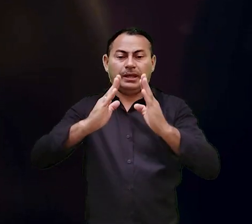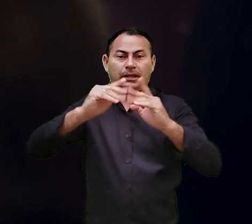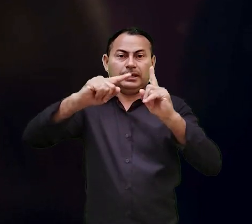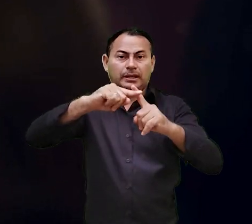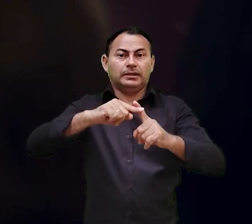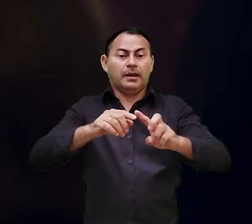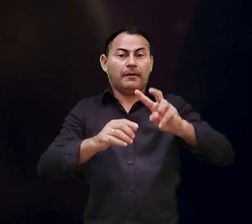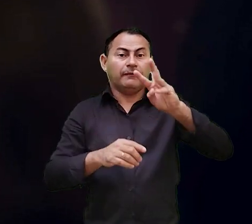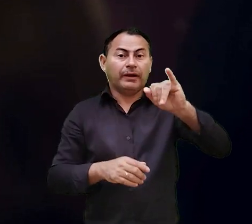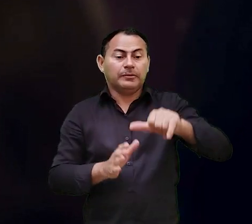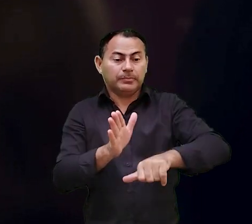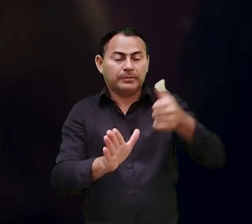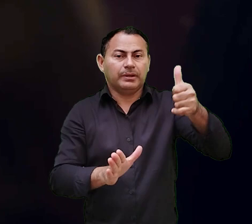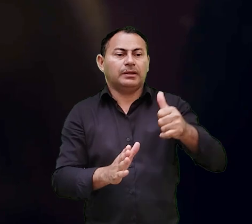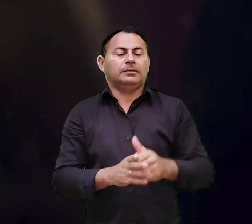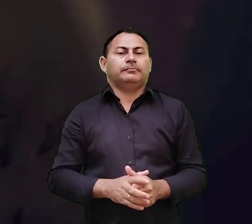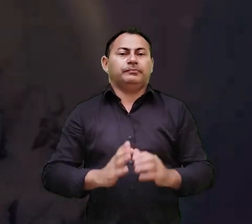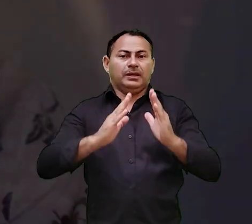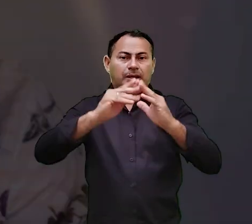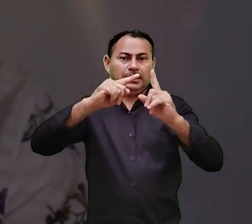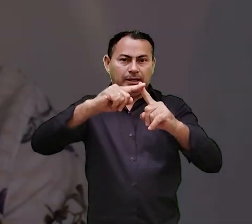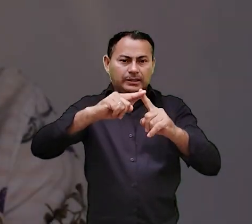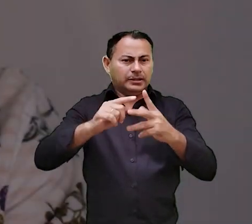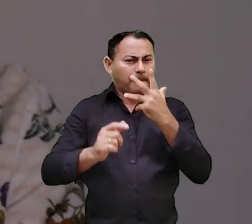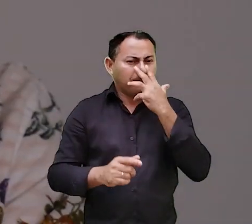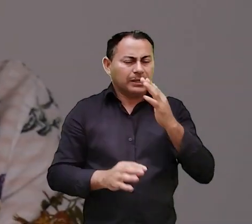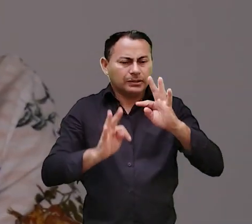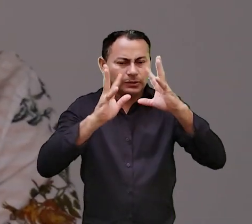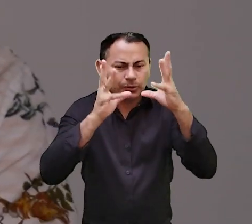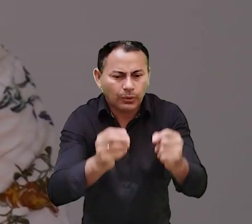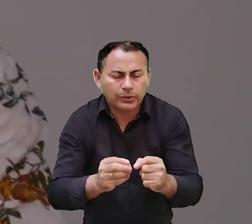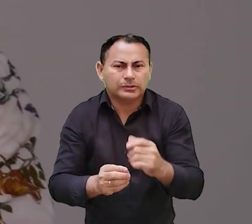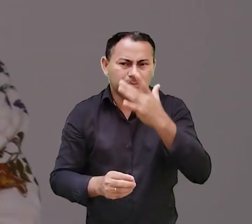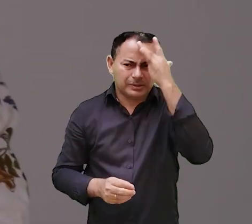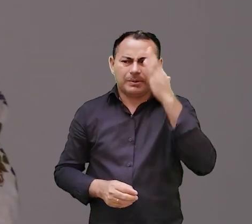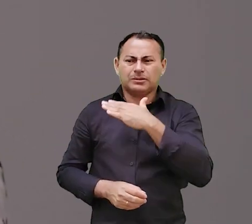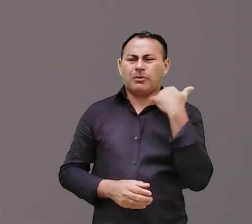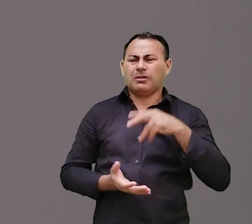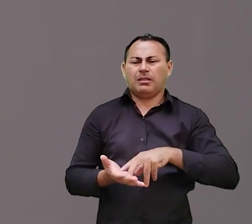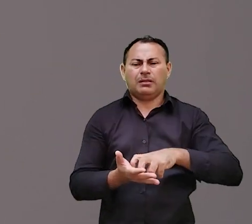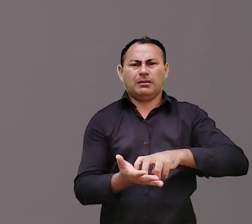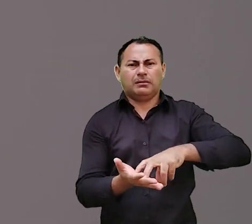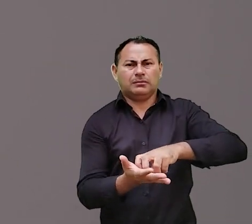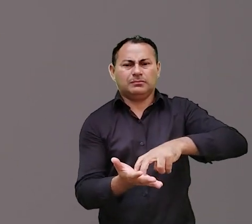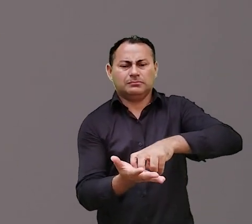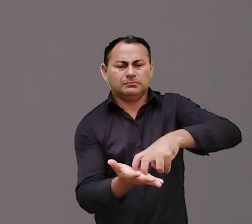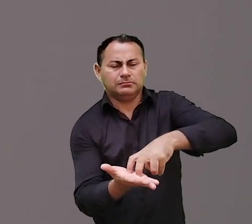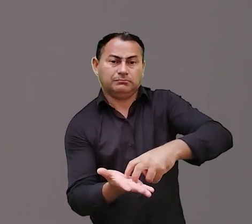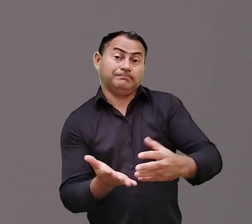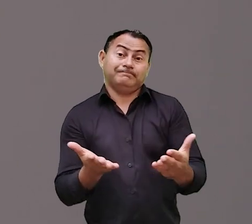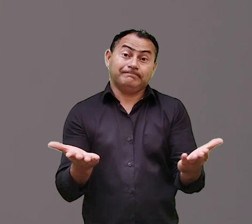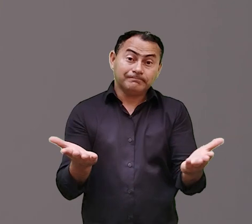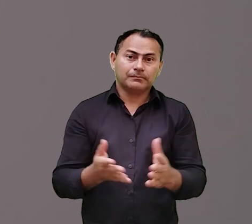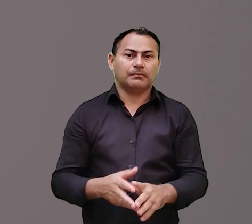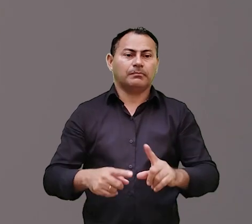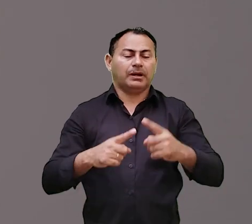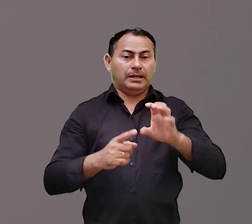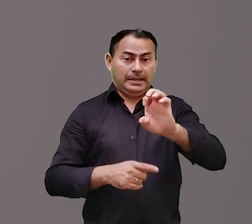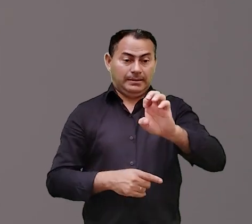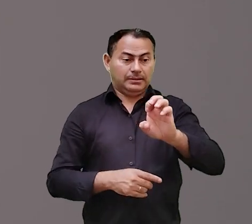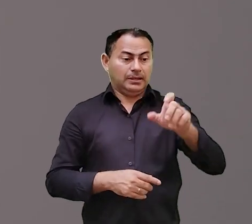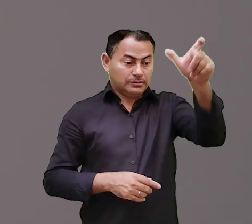significava então que a igreja dele iria primeiro, porque ele diz, a minha igreja parece que todo mundo é morto. Incrível, né?